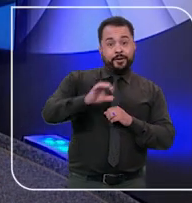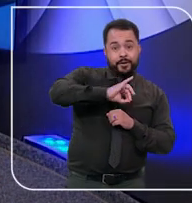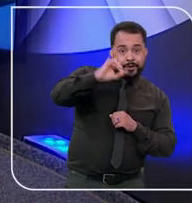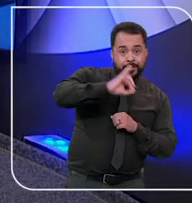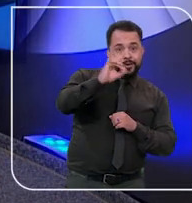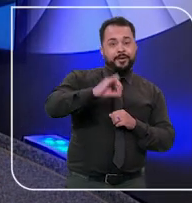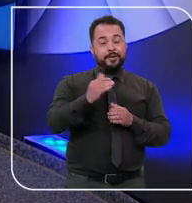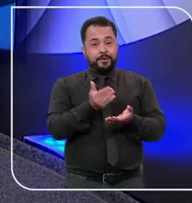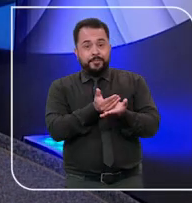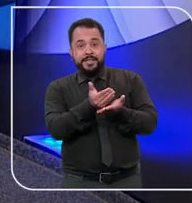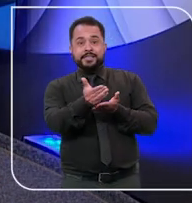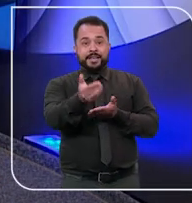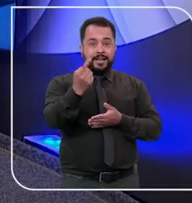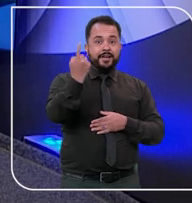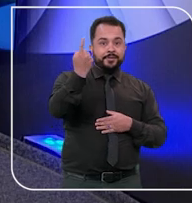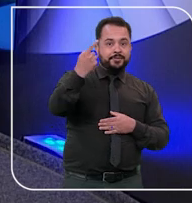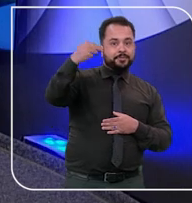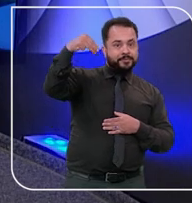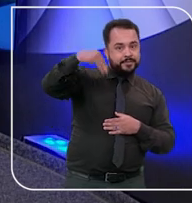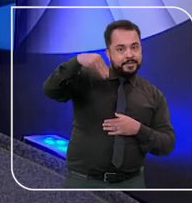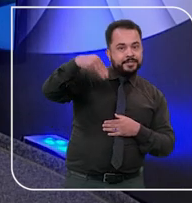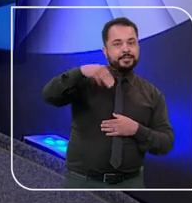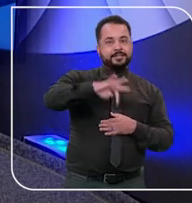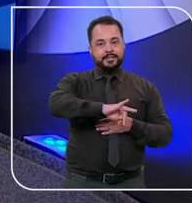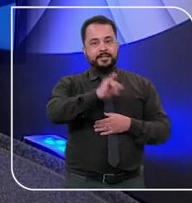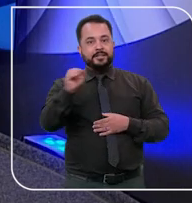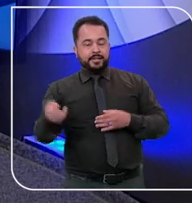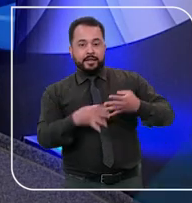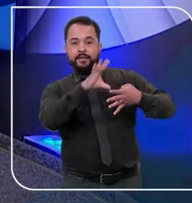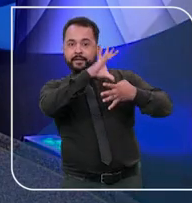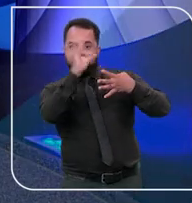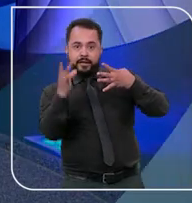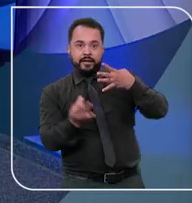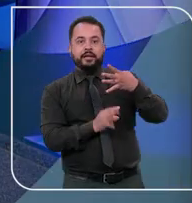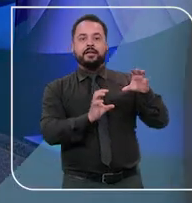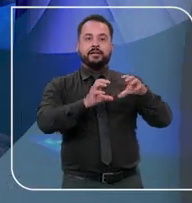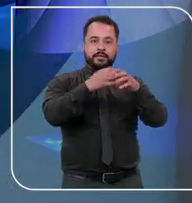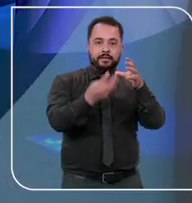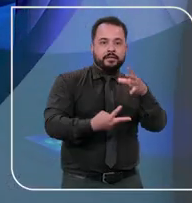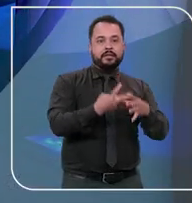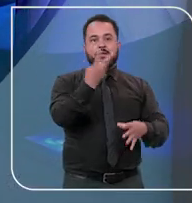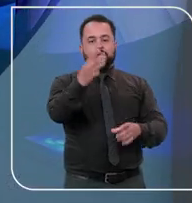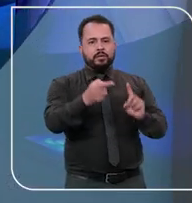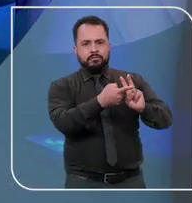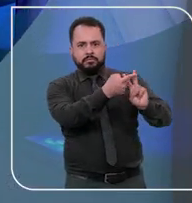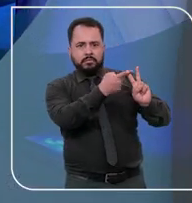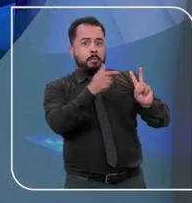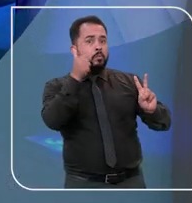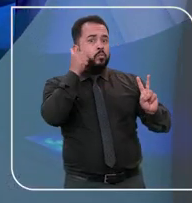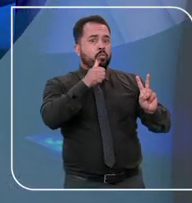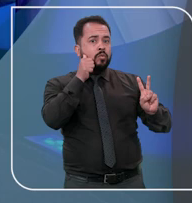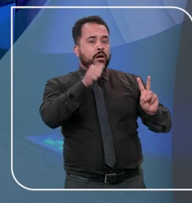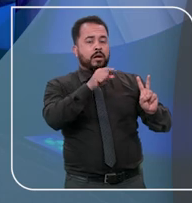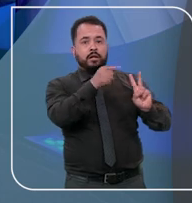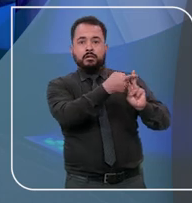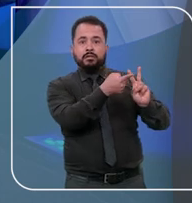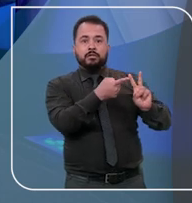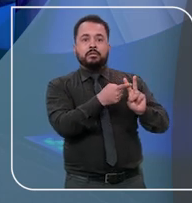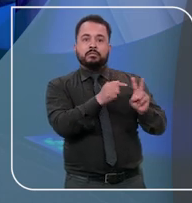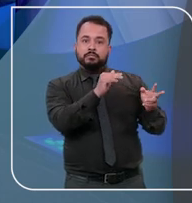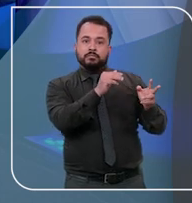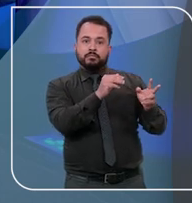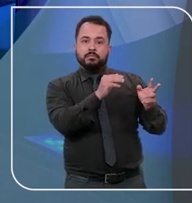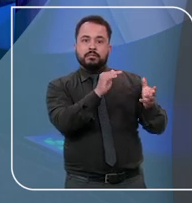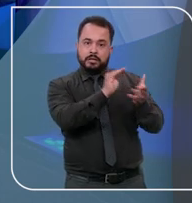Olá, começa agora o Minuto STJ. Vamos aos destaques. A terceira turma garantiu que um casal de duas mulheres que